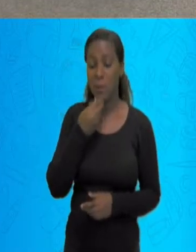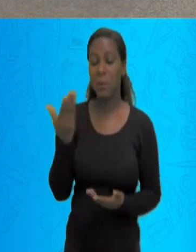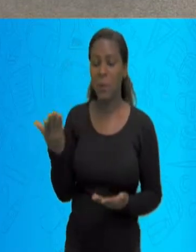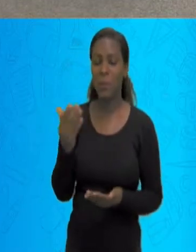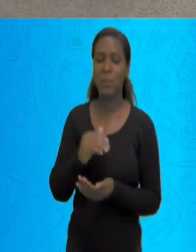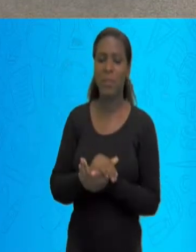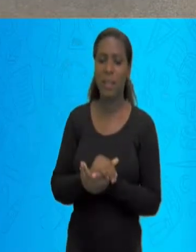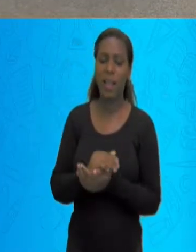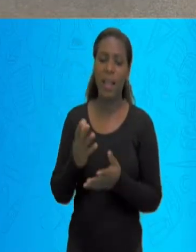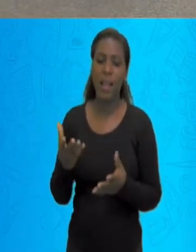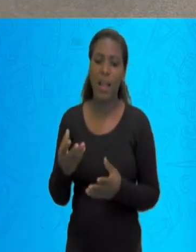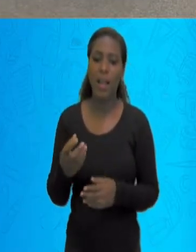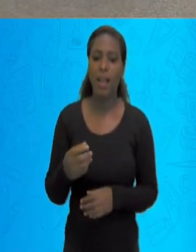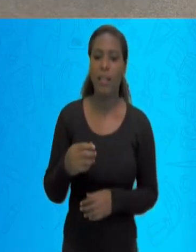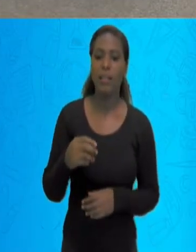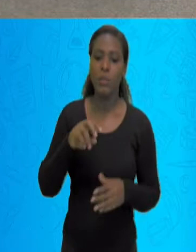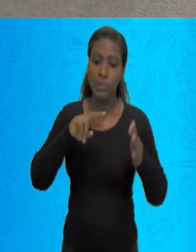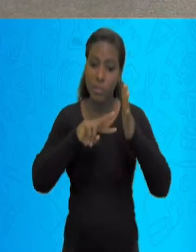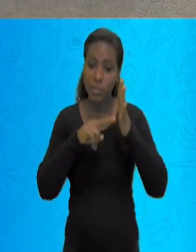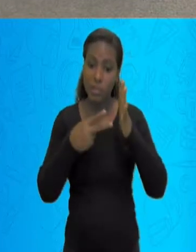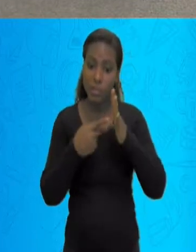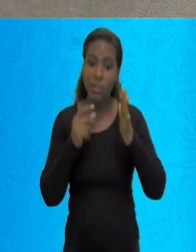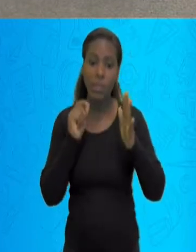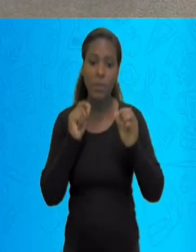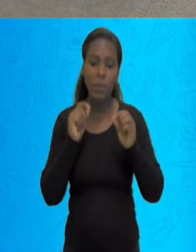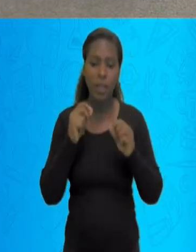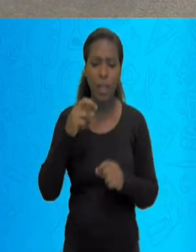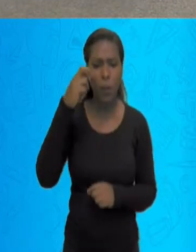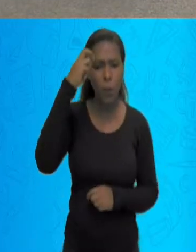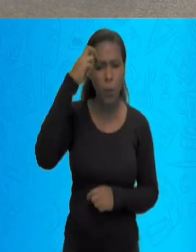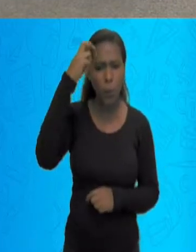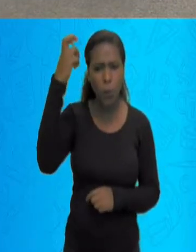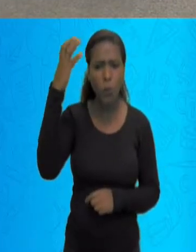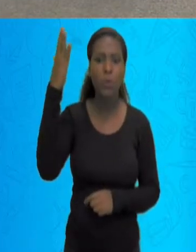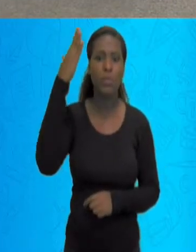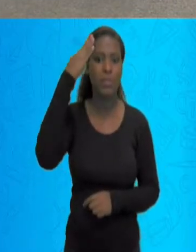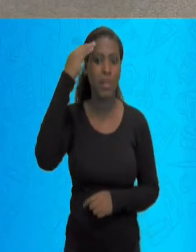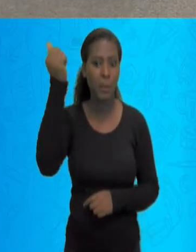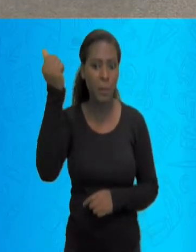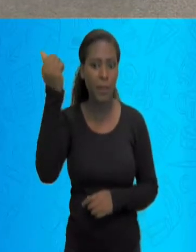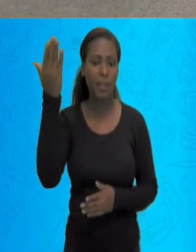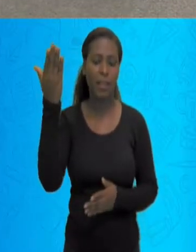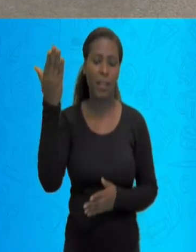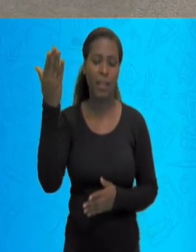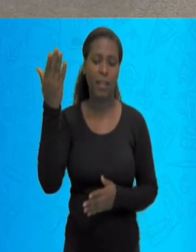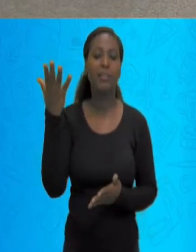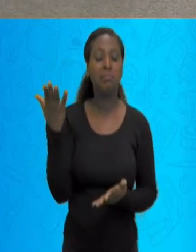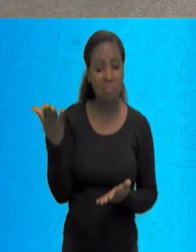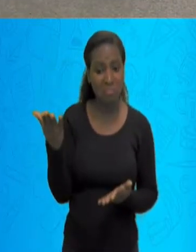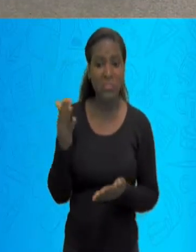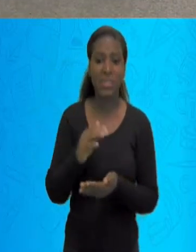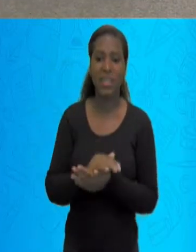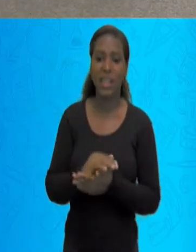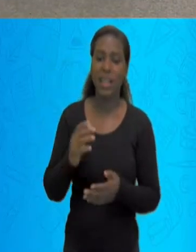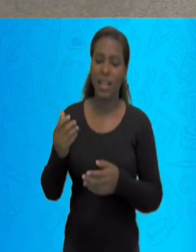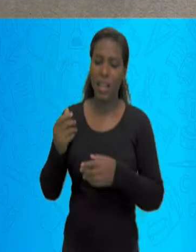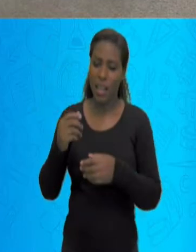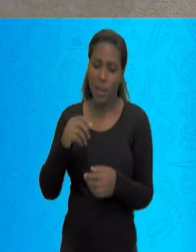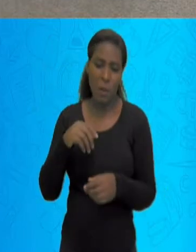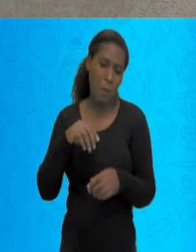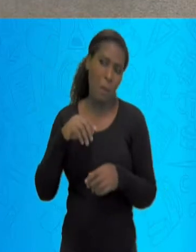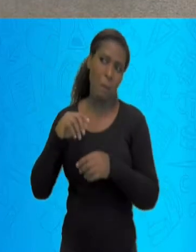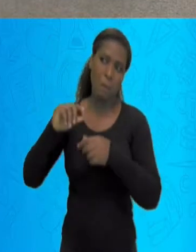saber. O significado da palavra, segundo o seu criador, era saber tradicional de